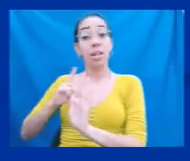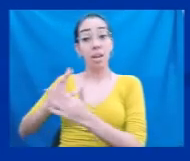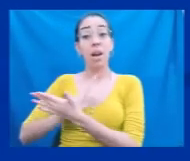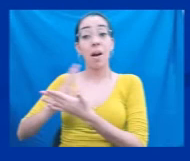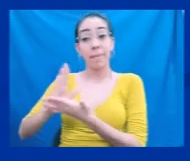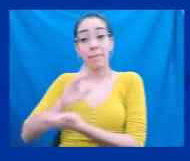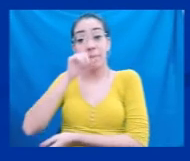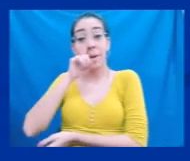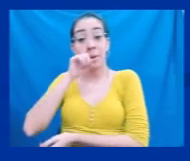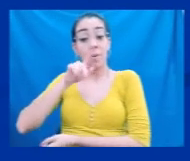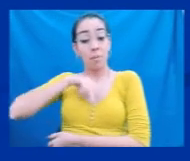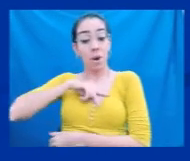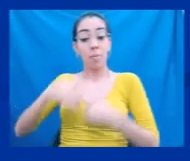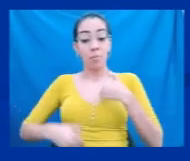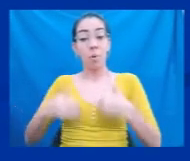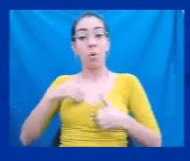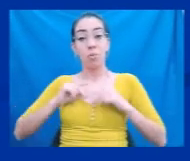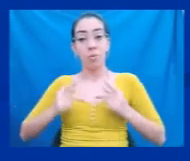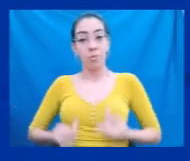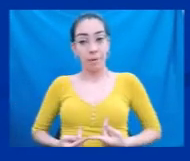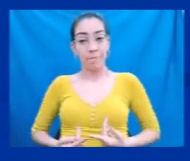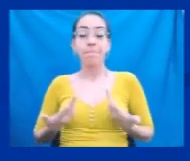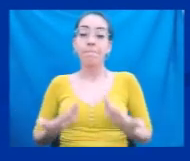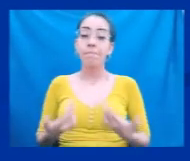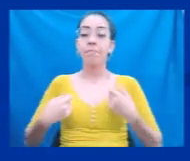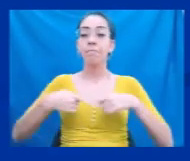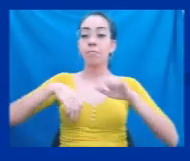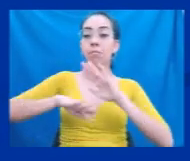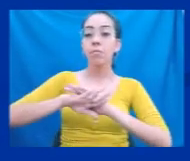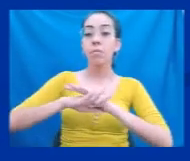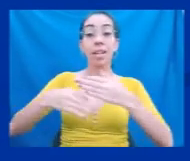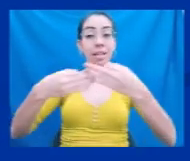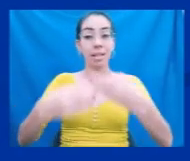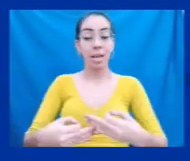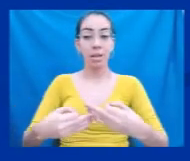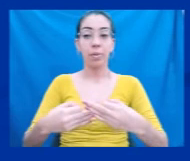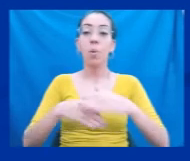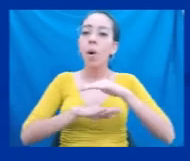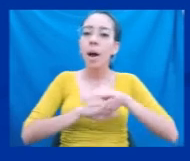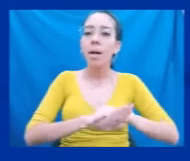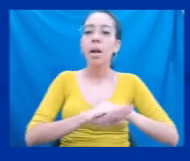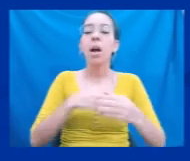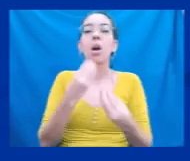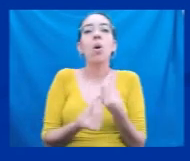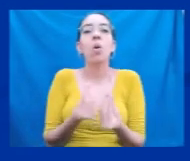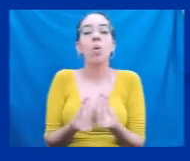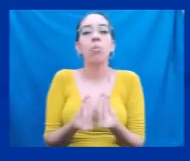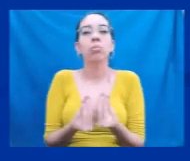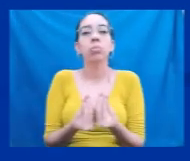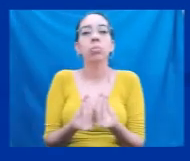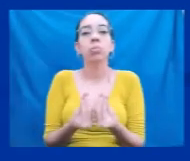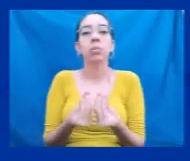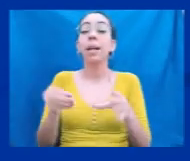à saúde humana. Um armazenamento adequado não é simplesmente aquele que conserva as propriedades de um produto químico úteis ao laboratório, ou seja, que não vai